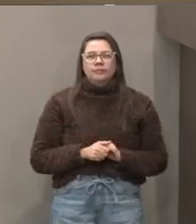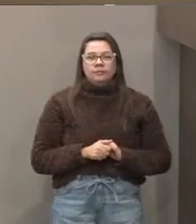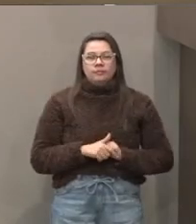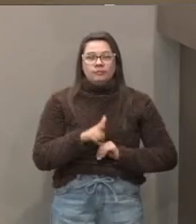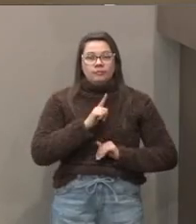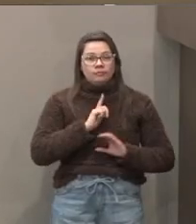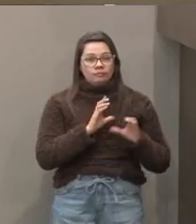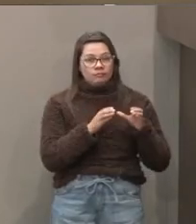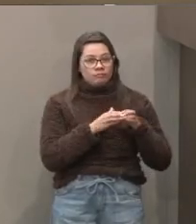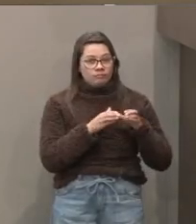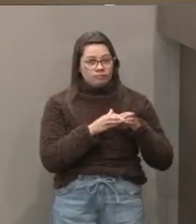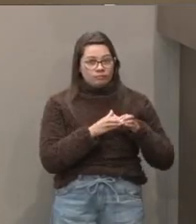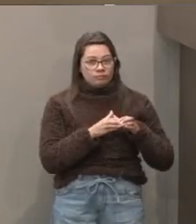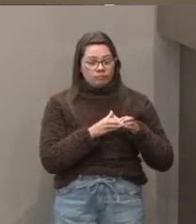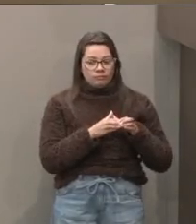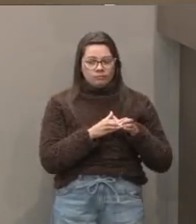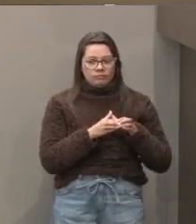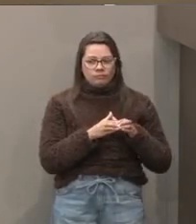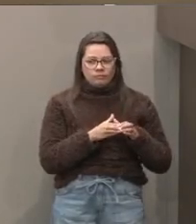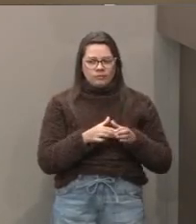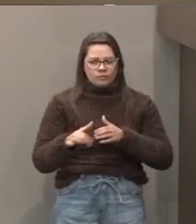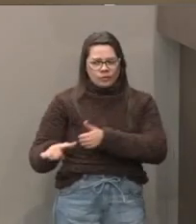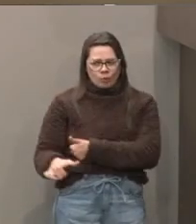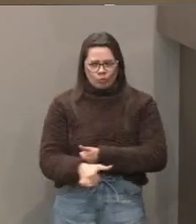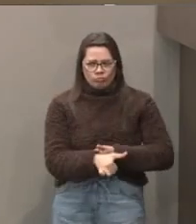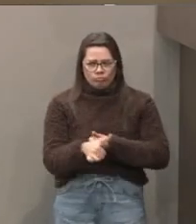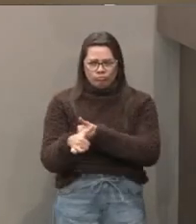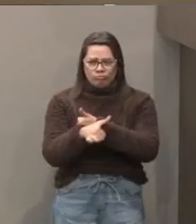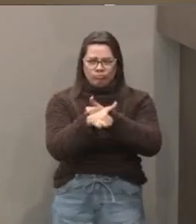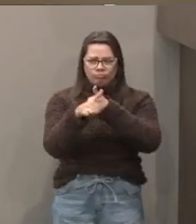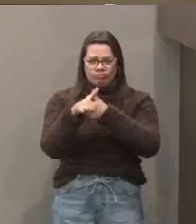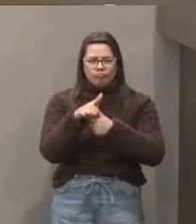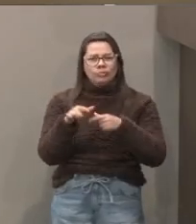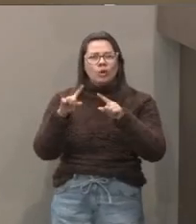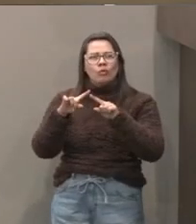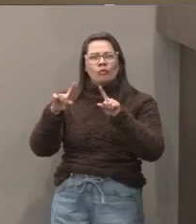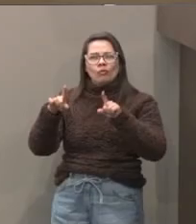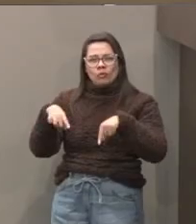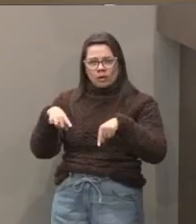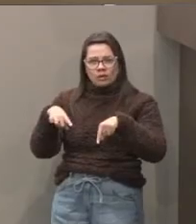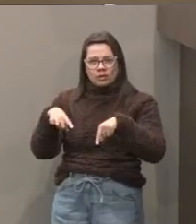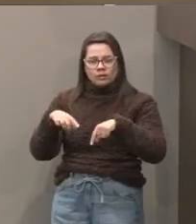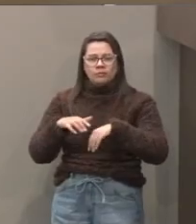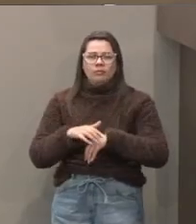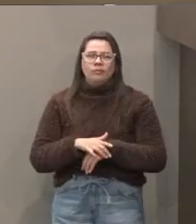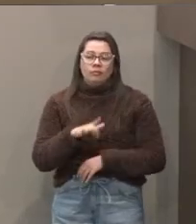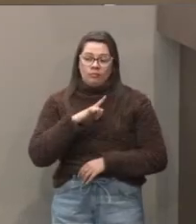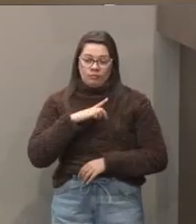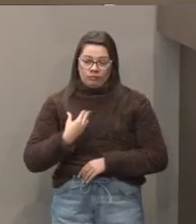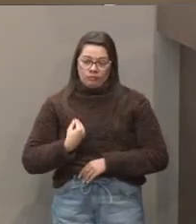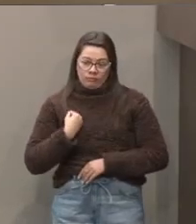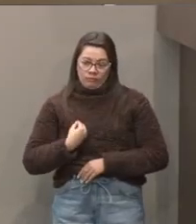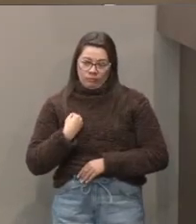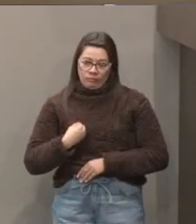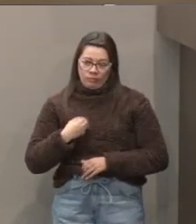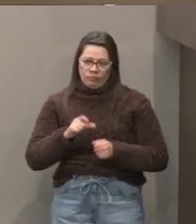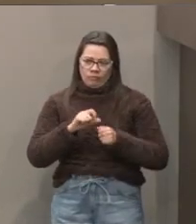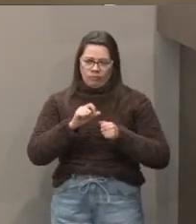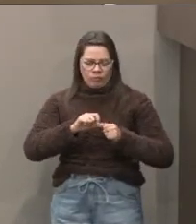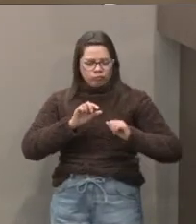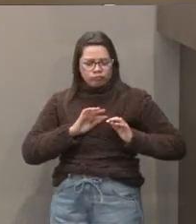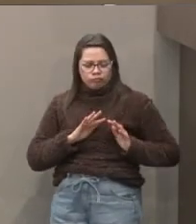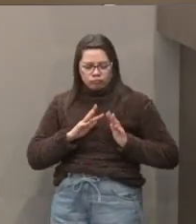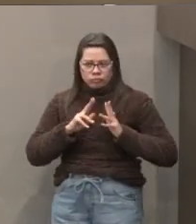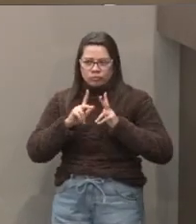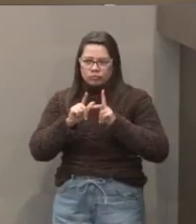Temos um grupo muito qualificado de colaboradores que fazem todo o